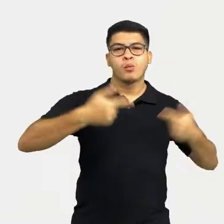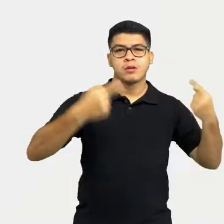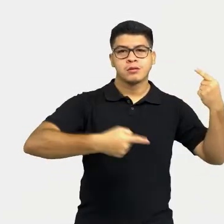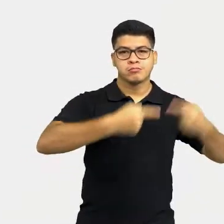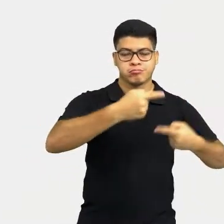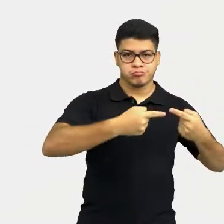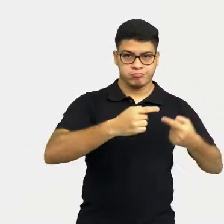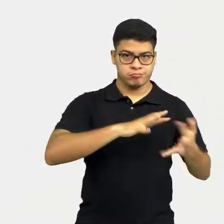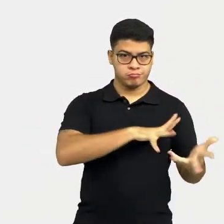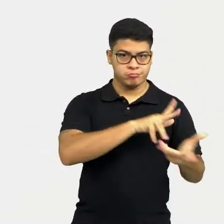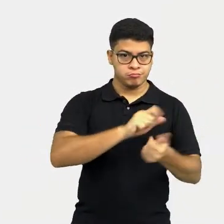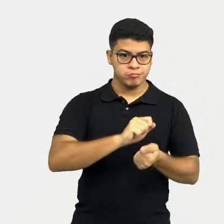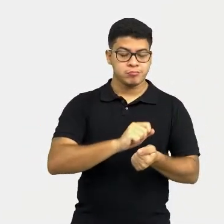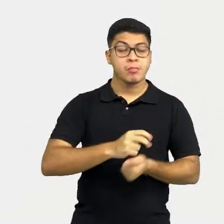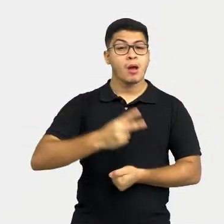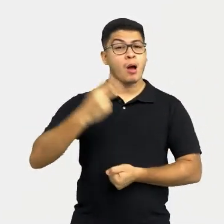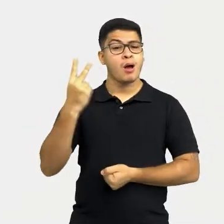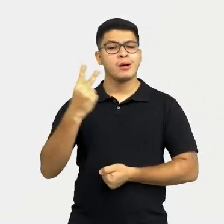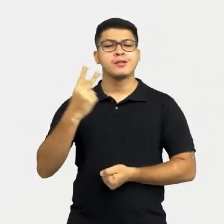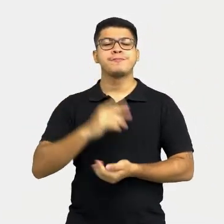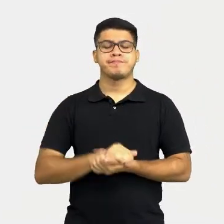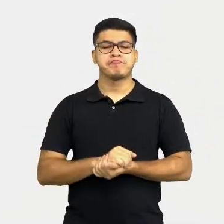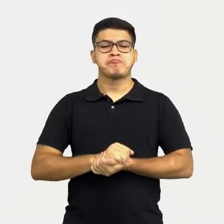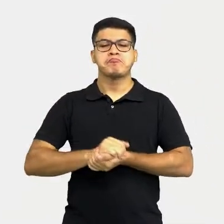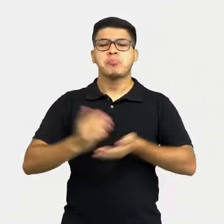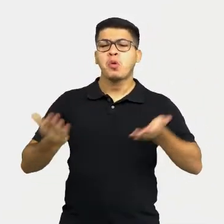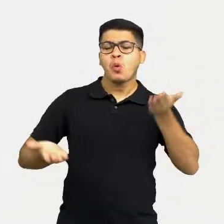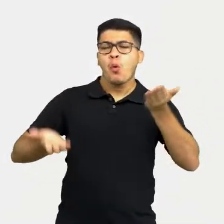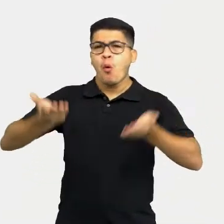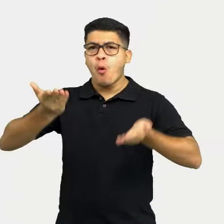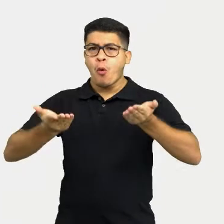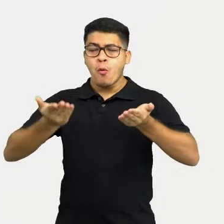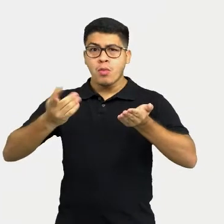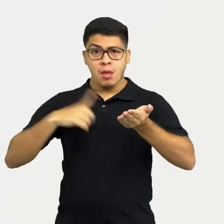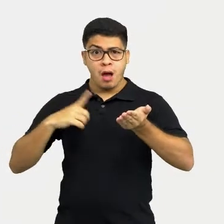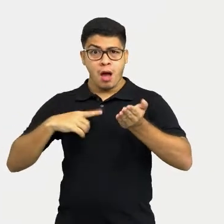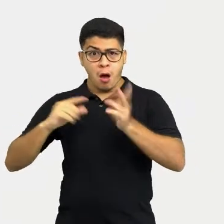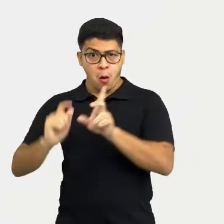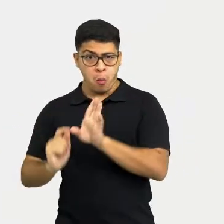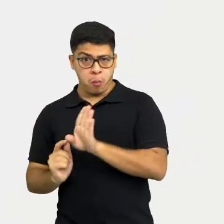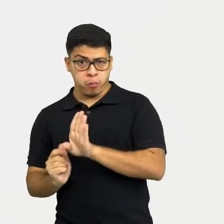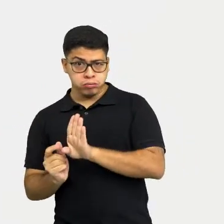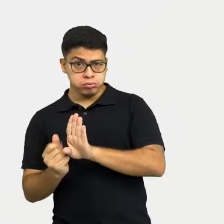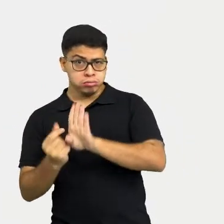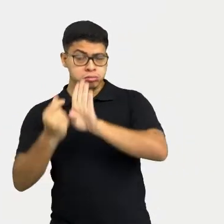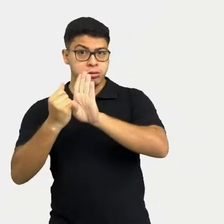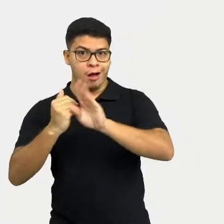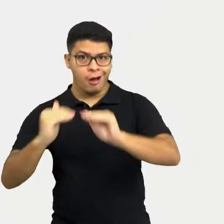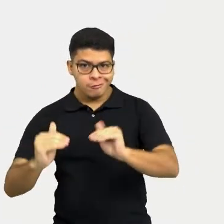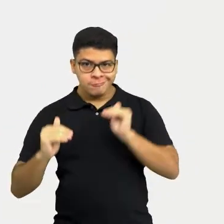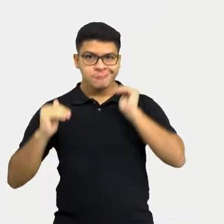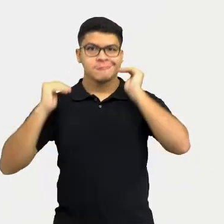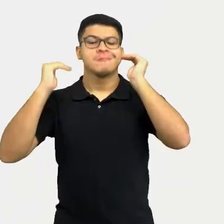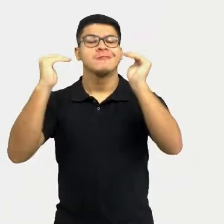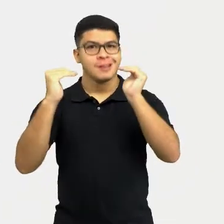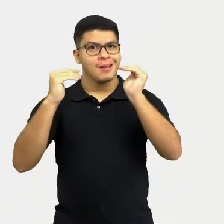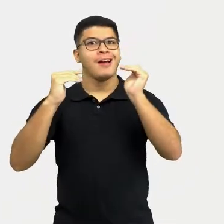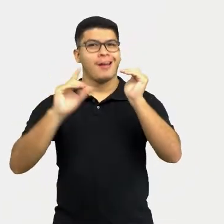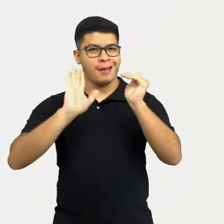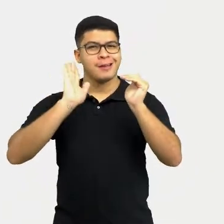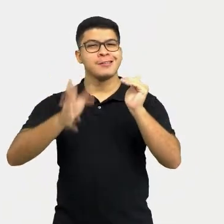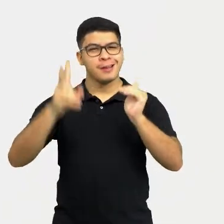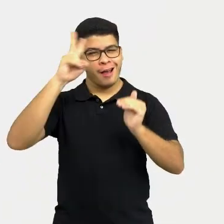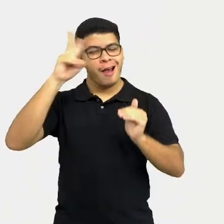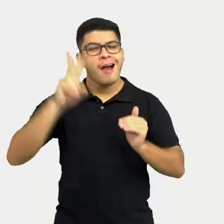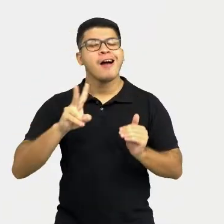balança comercial favorável, surgimento e ascensão da burguesia. A gente estudou lá, isso aqui é até história, na verdade, né, gente? A gente